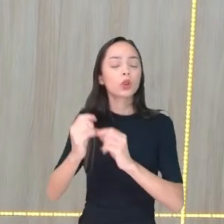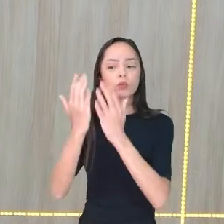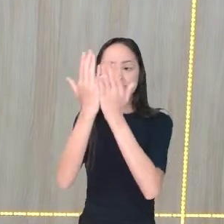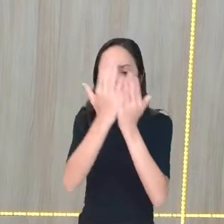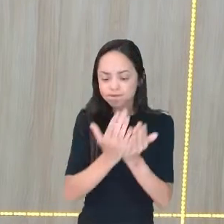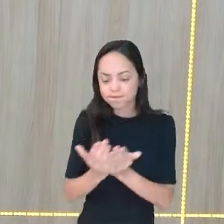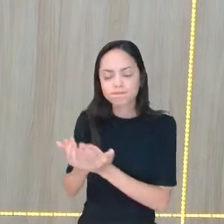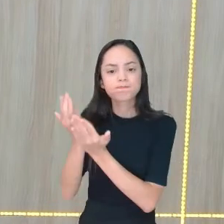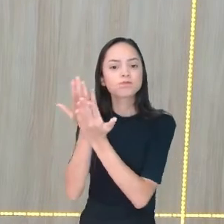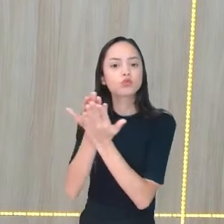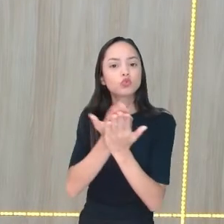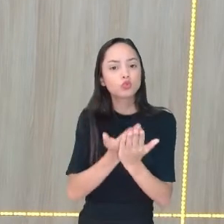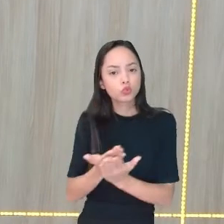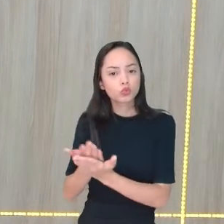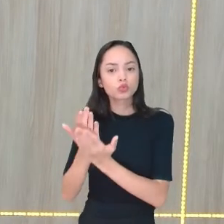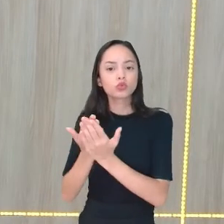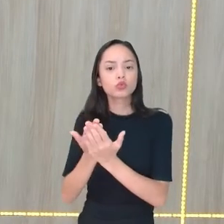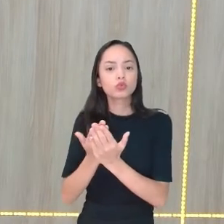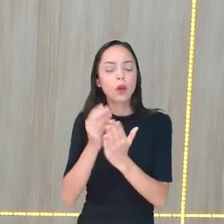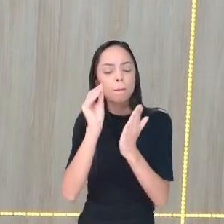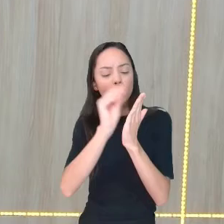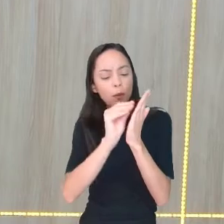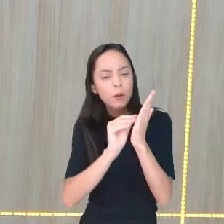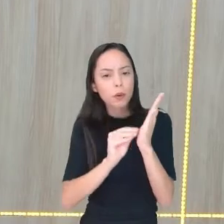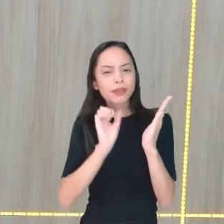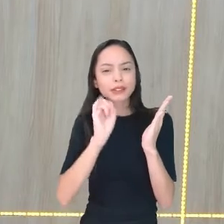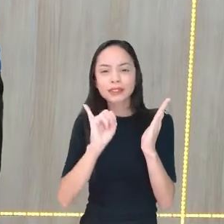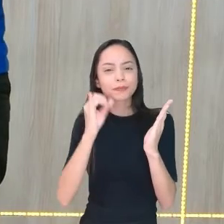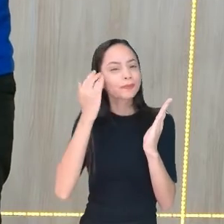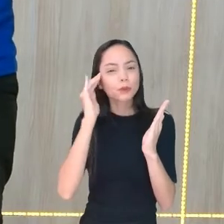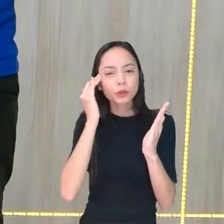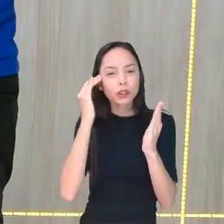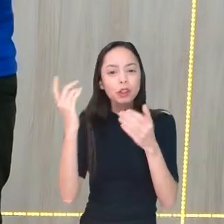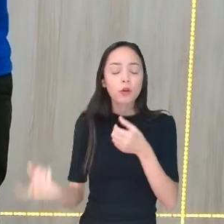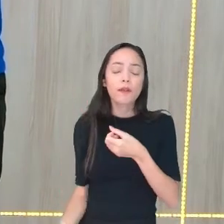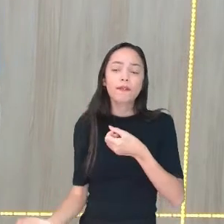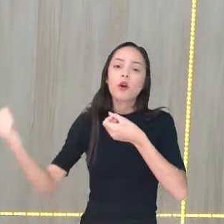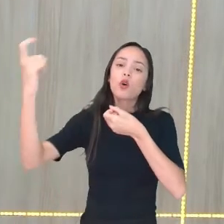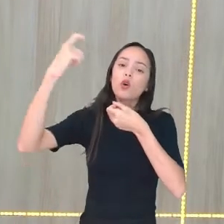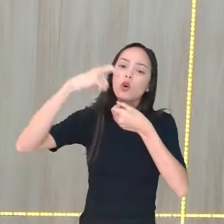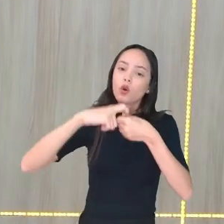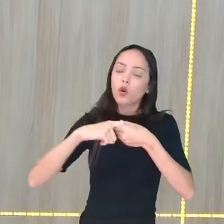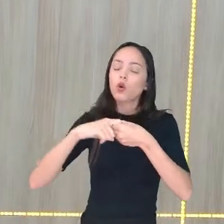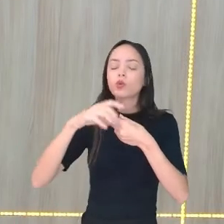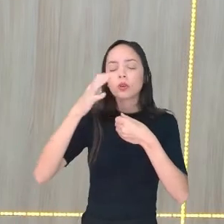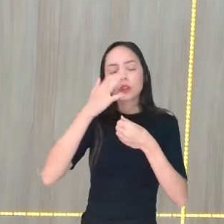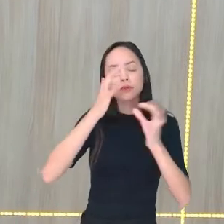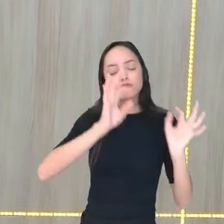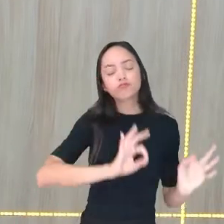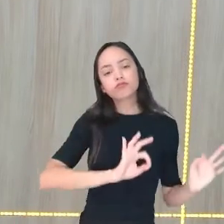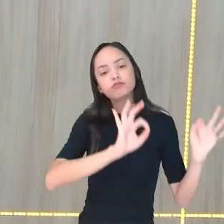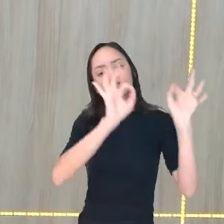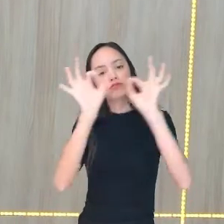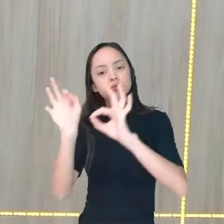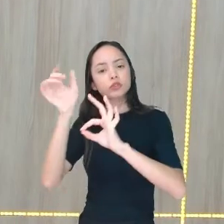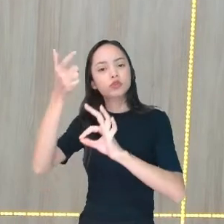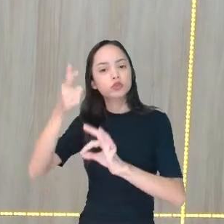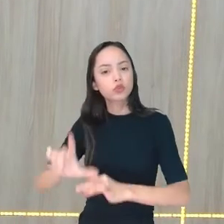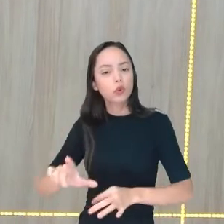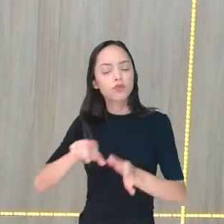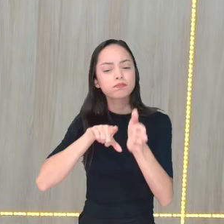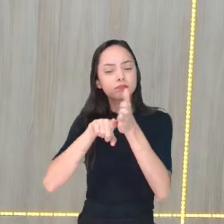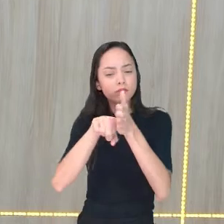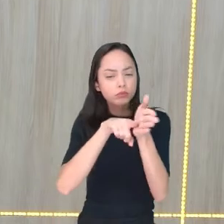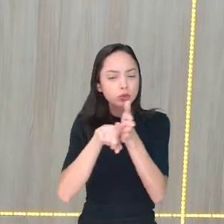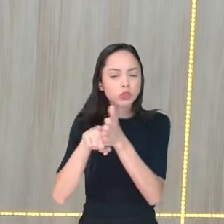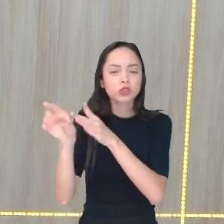um caderno para ir anotando o que vocês não entenderam, e aí volta lá no vídeo, assistir de novo, né, para pesquisar depois, para